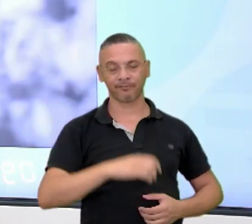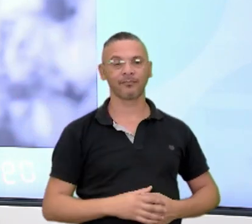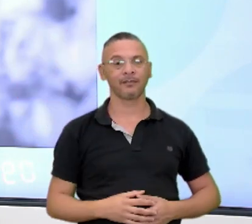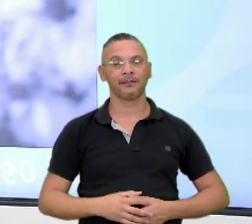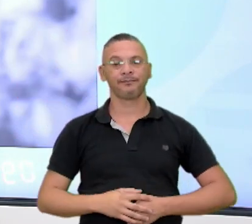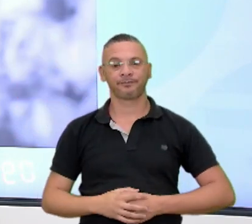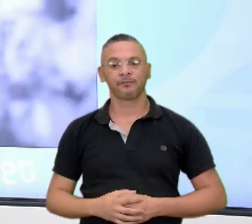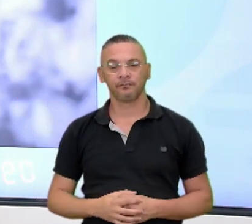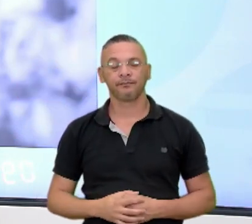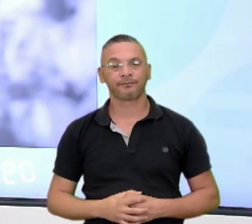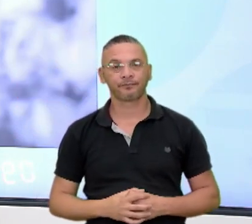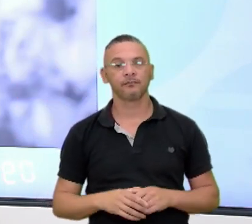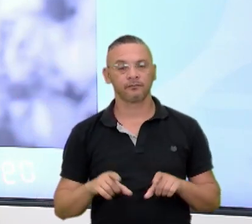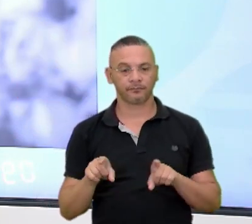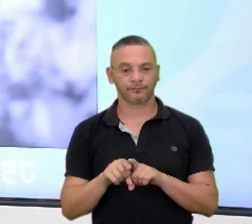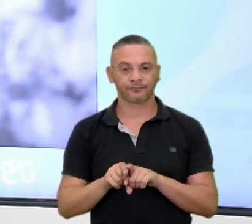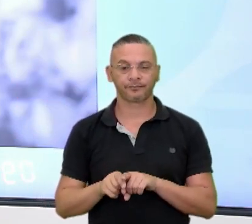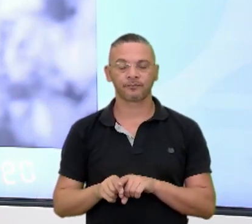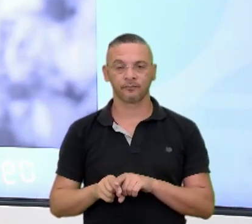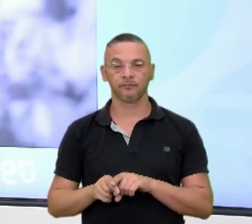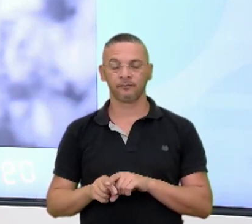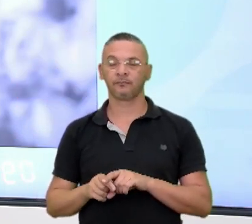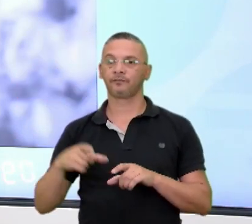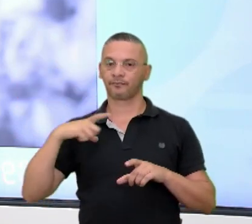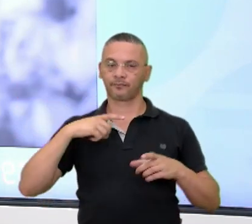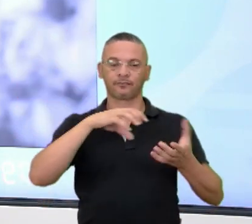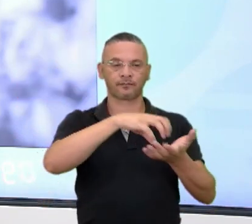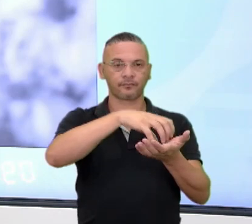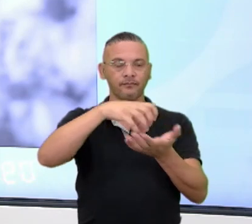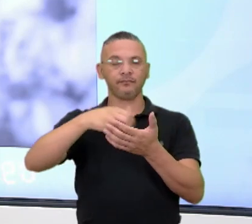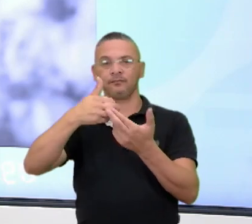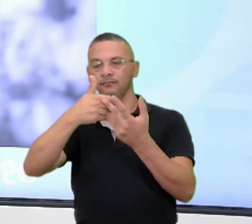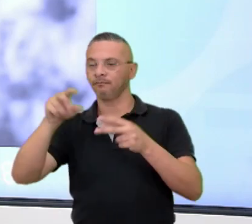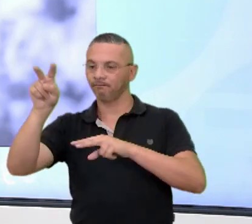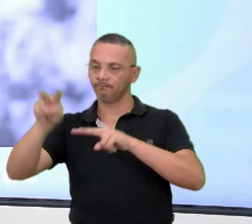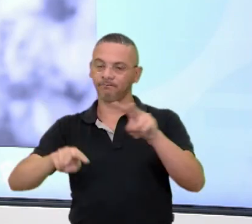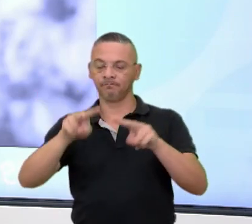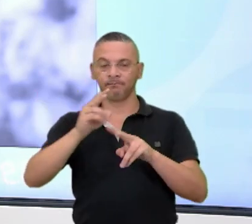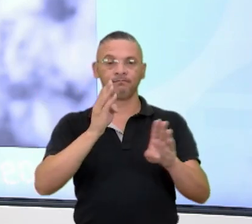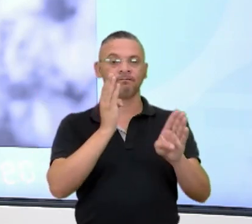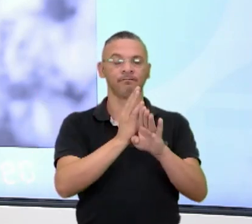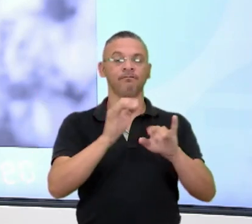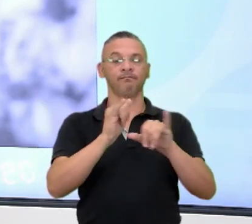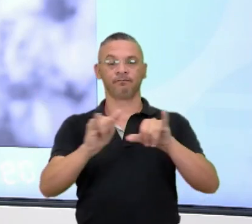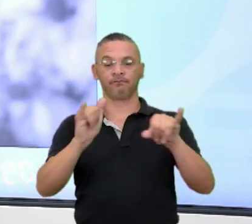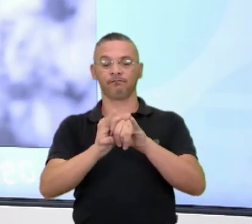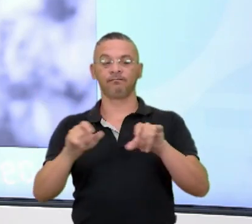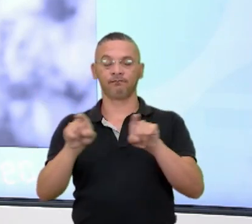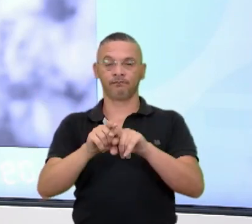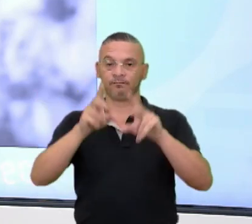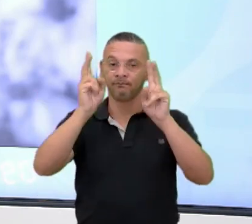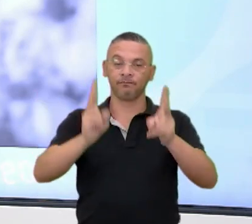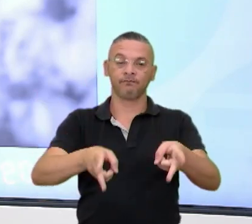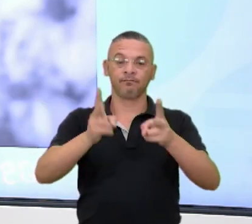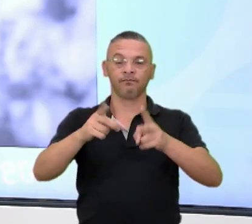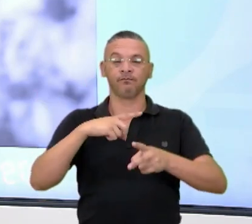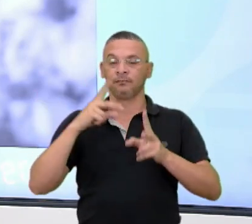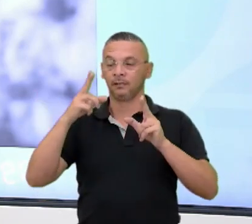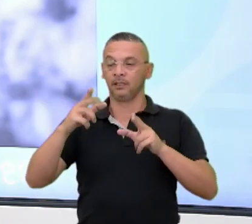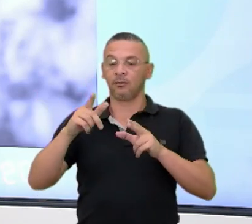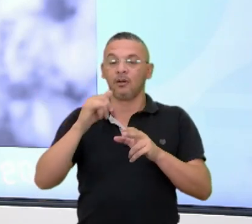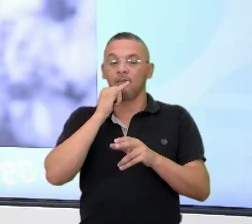dá uma pausa e aí eu vou dar um tempo, mas o tempo aqui para mim vai ser automático, mas para você a pausa que você achar necessária, recomendo 1 minuto. 1